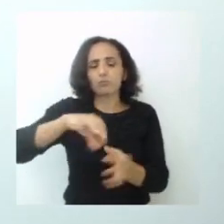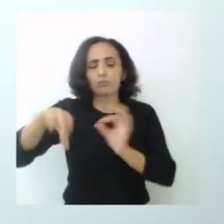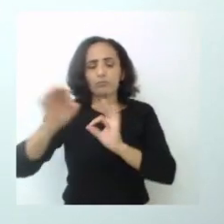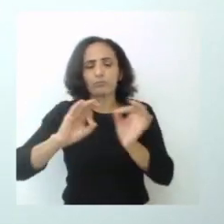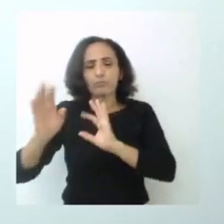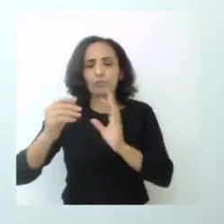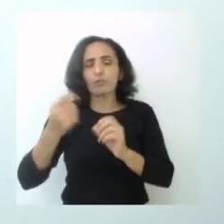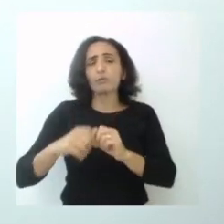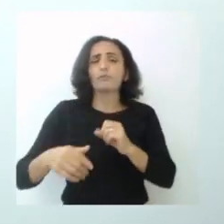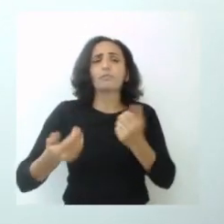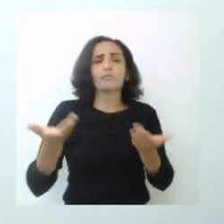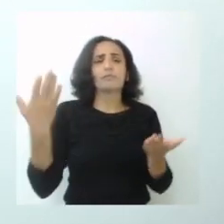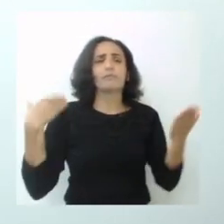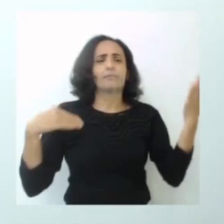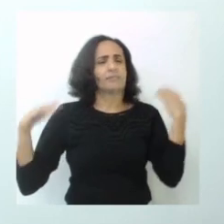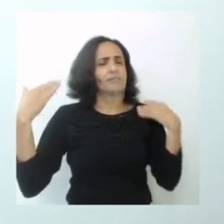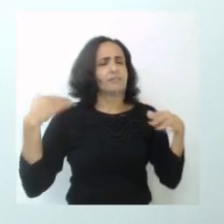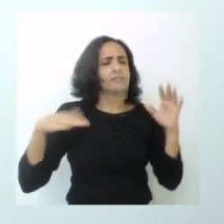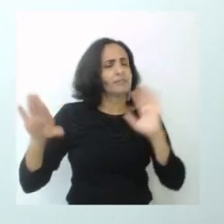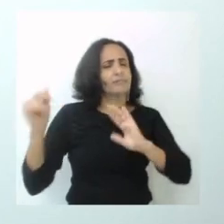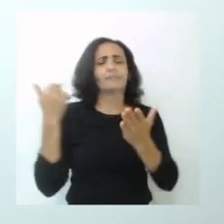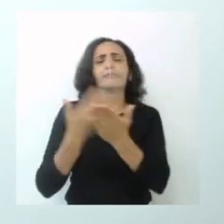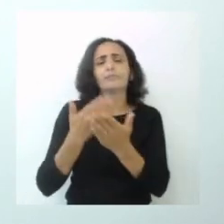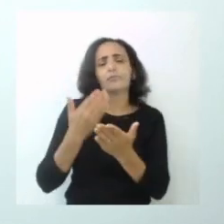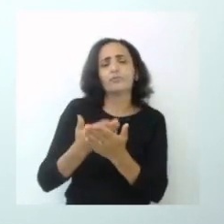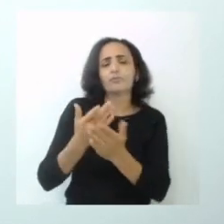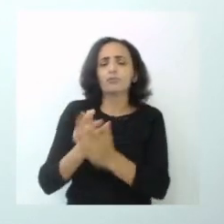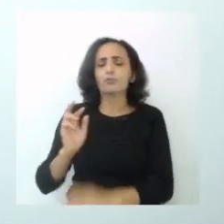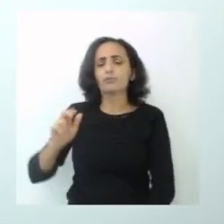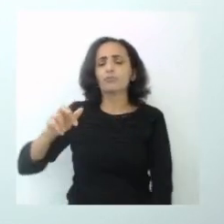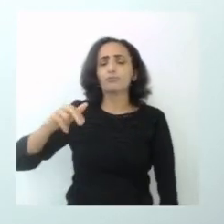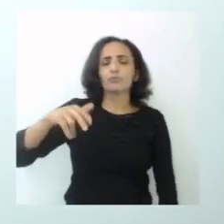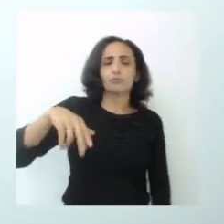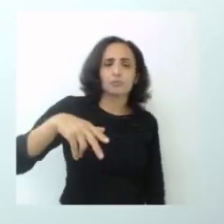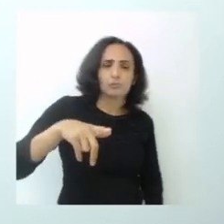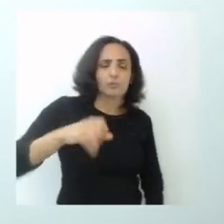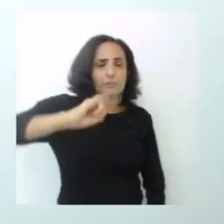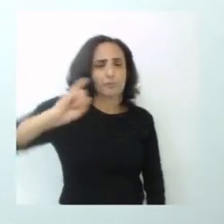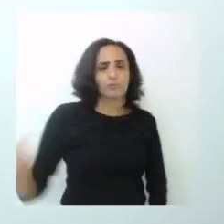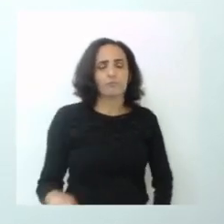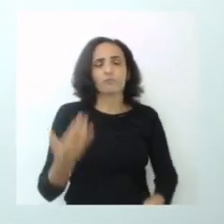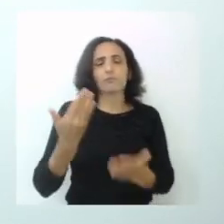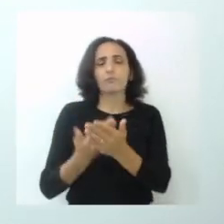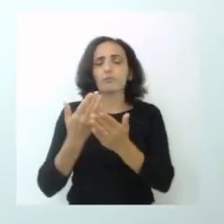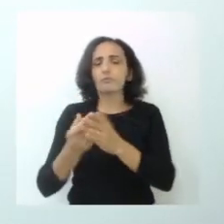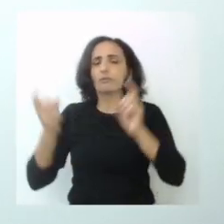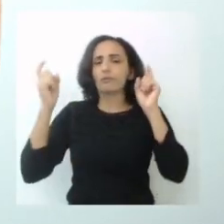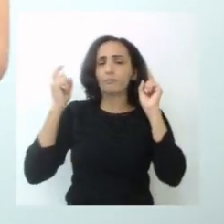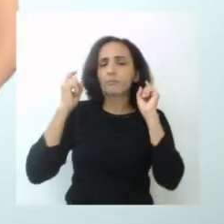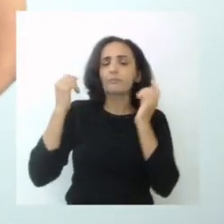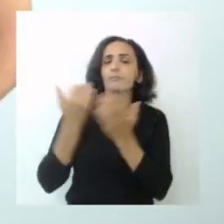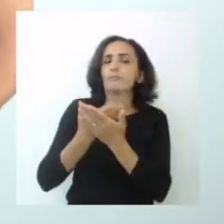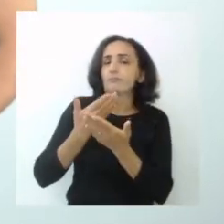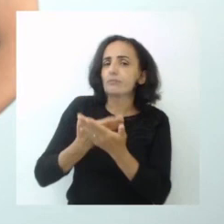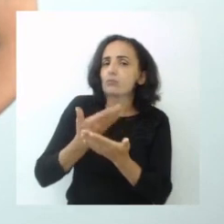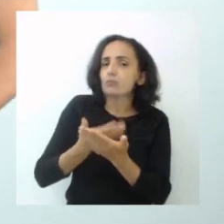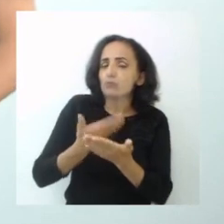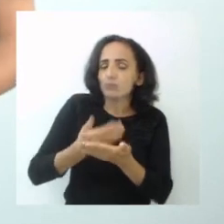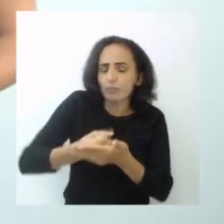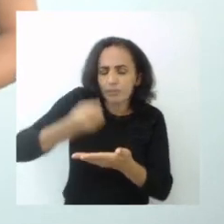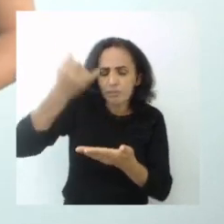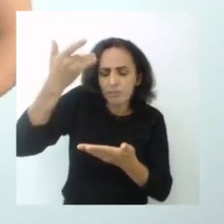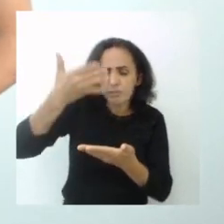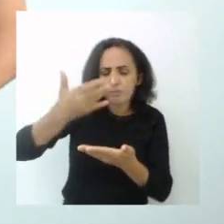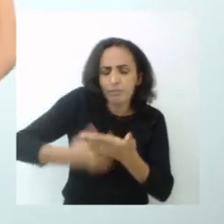uma caminhada, indo de casa para a escola, da escola para casa, você escuta aí o podcast